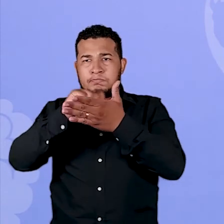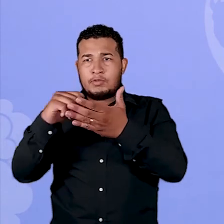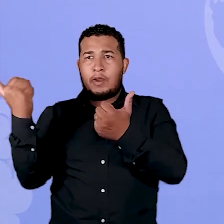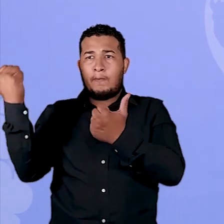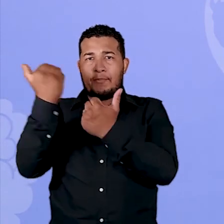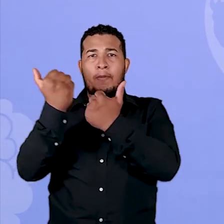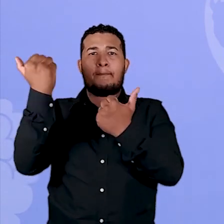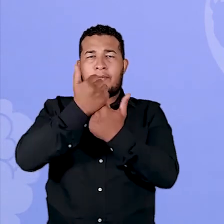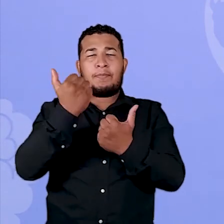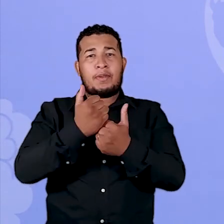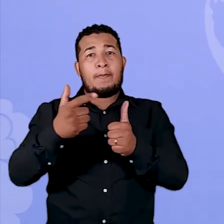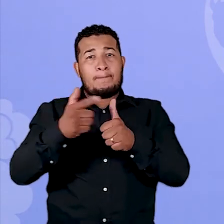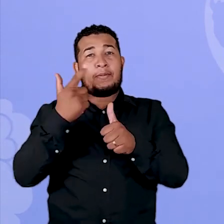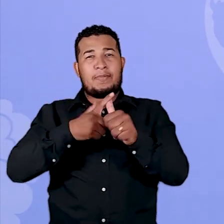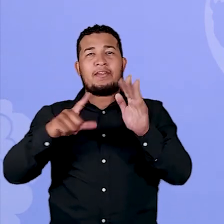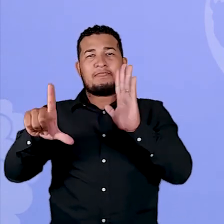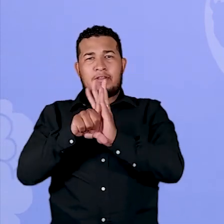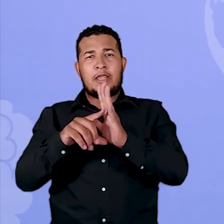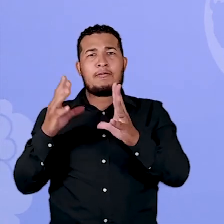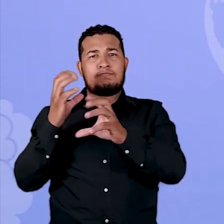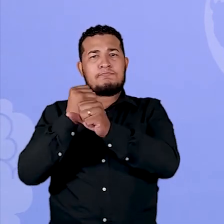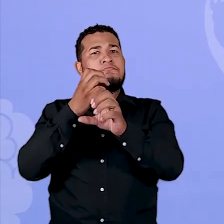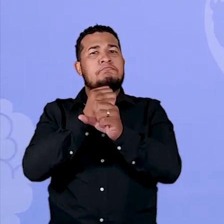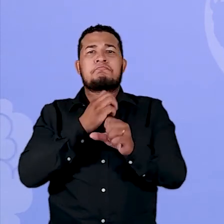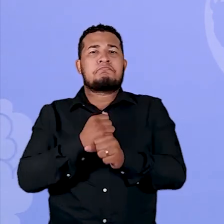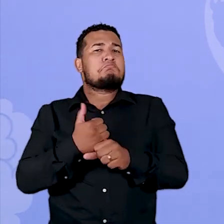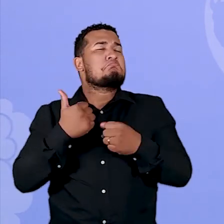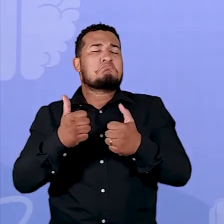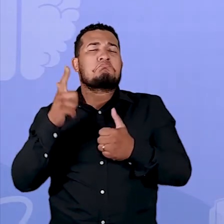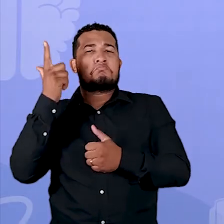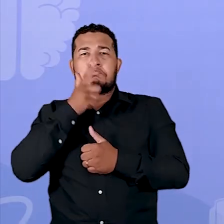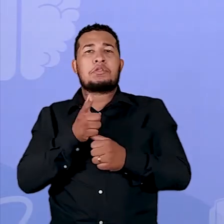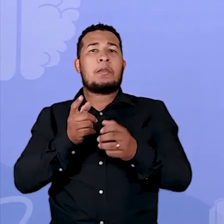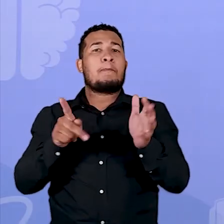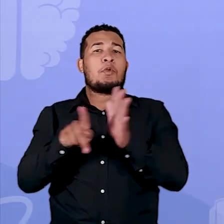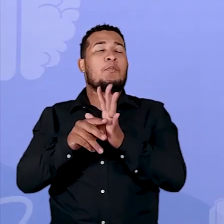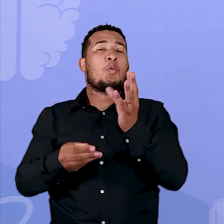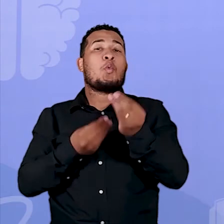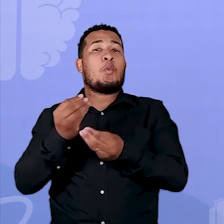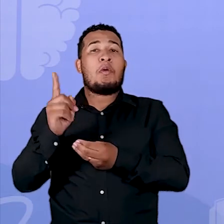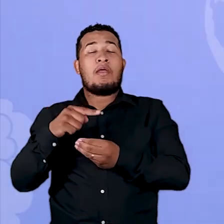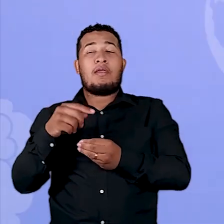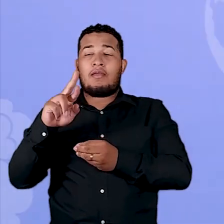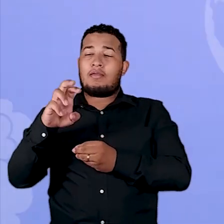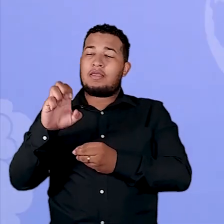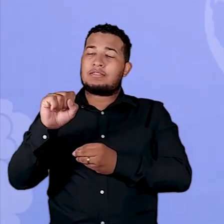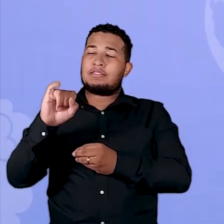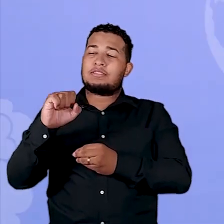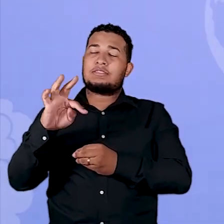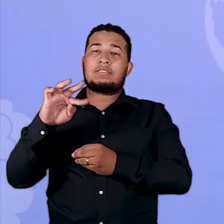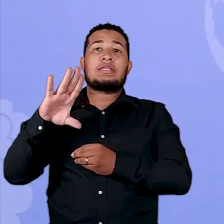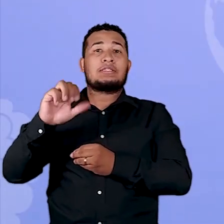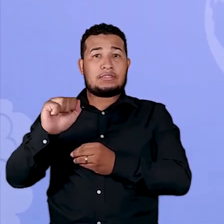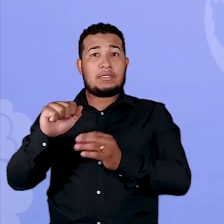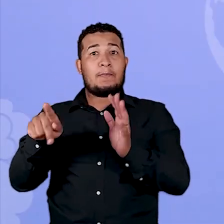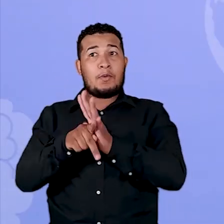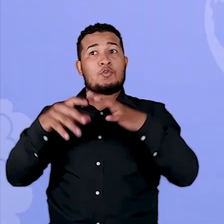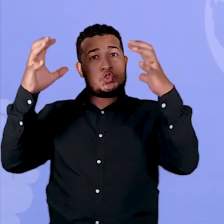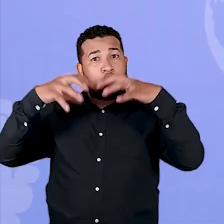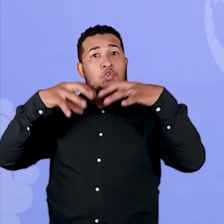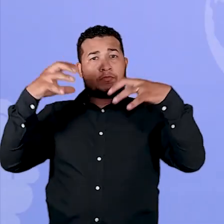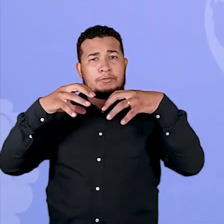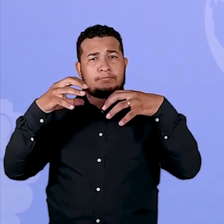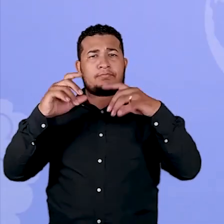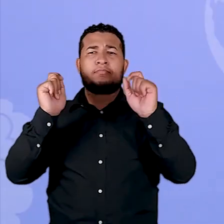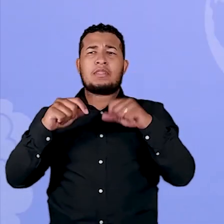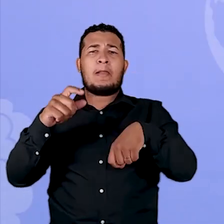achar aí quanto deve ser a nossa resistência, a resistência do nosso chuveiro. Isso a gente consegue aplicar em vários momentos do nosso dia a dia. Eu